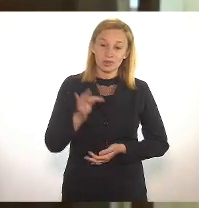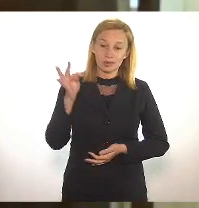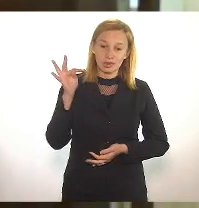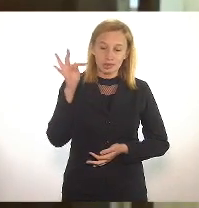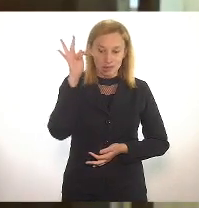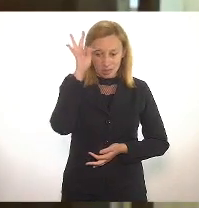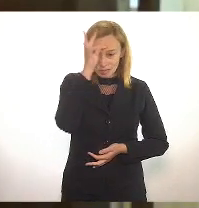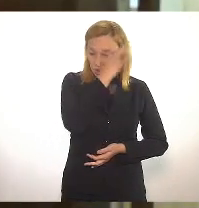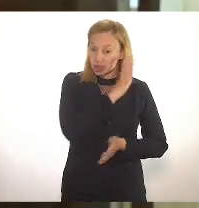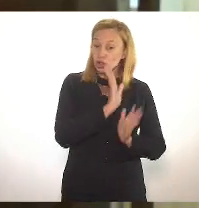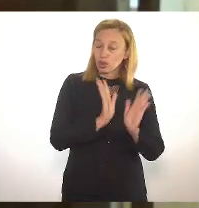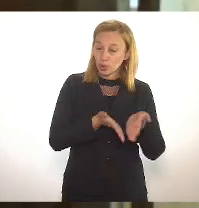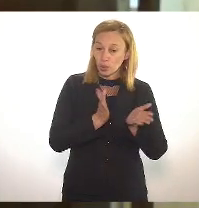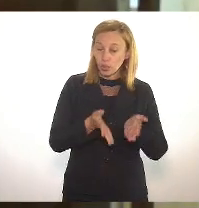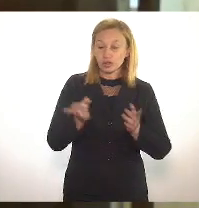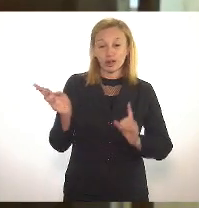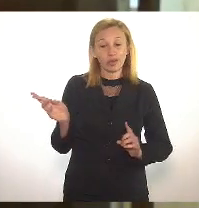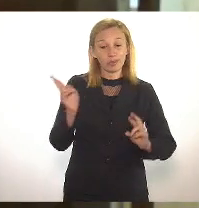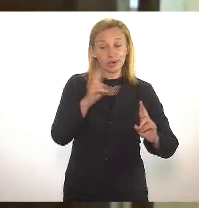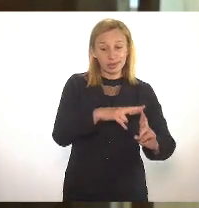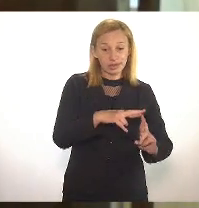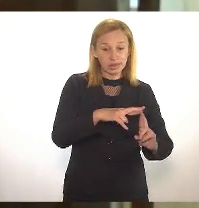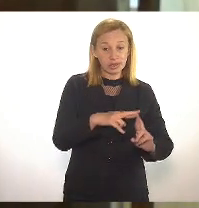hoje representa os republicanos